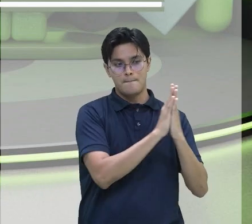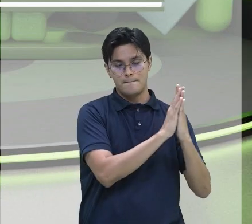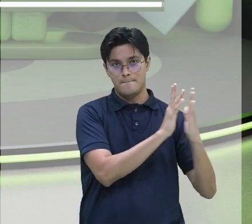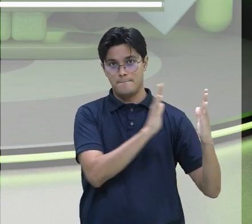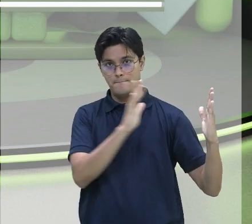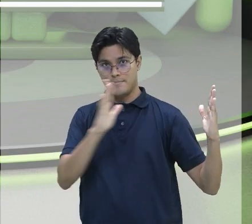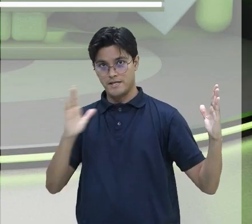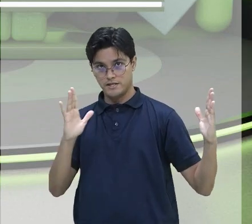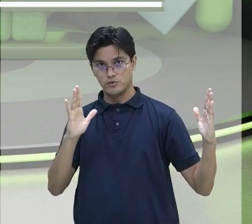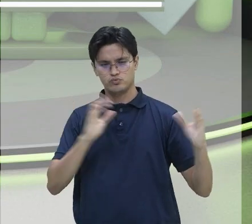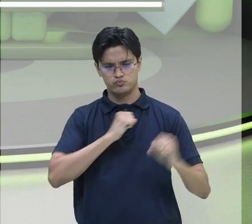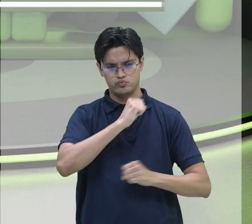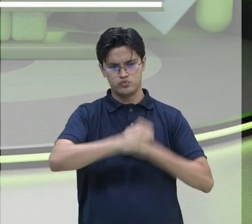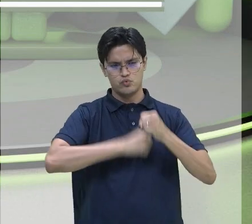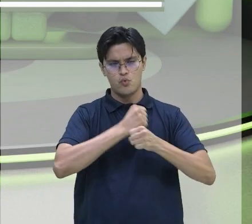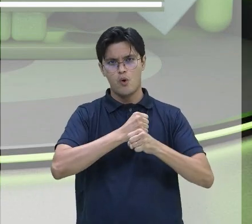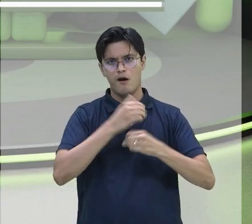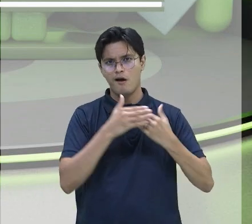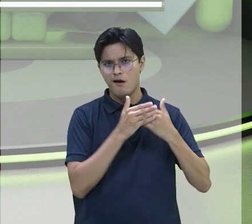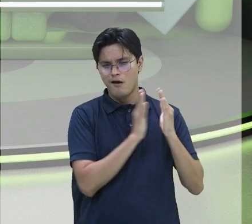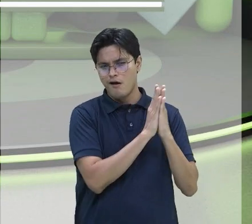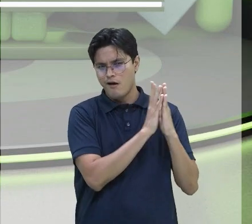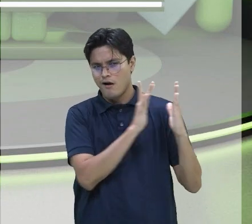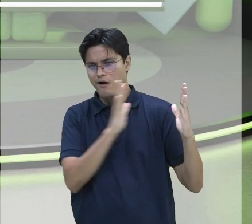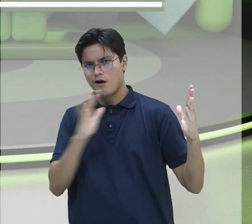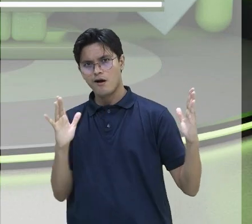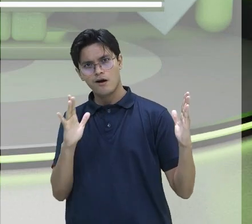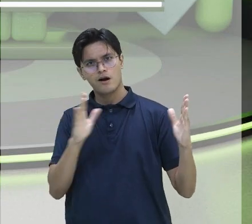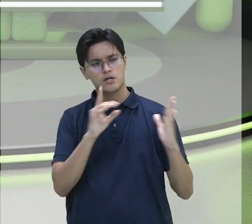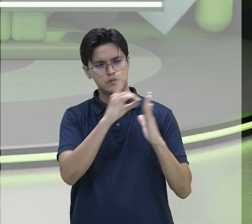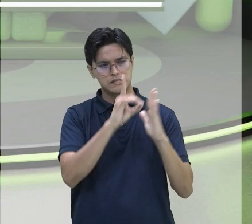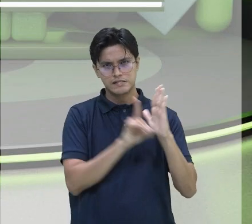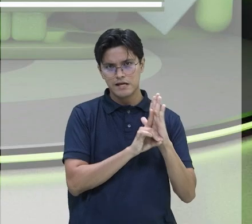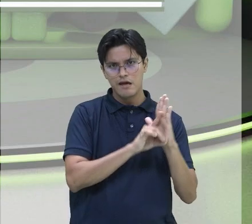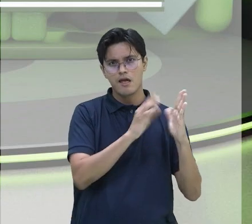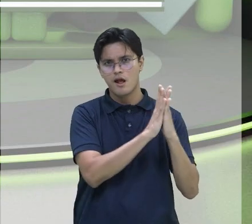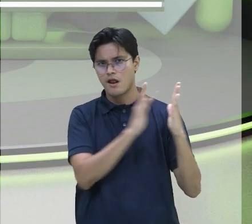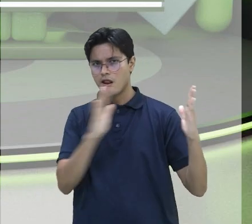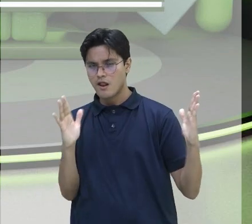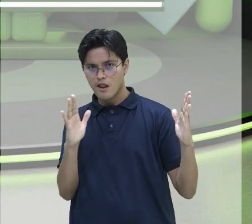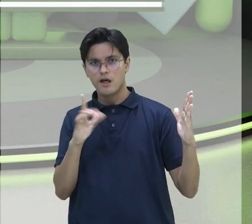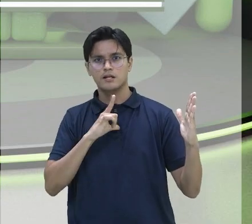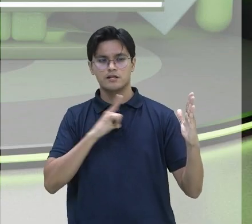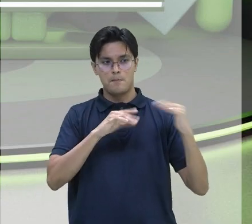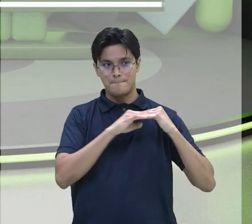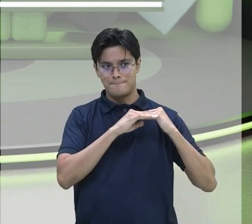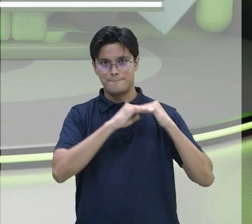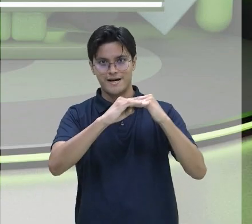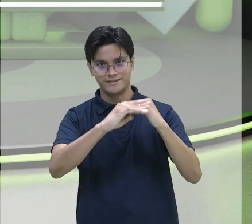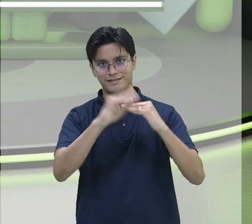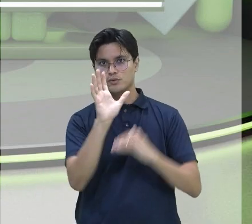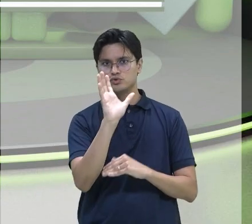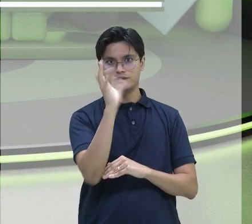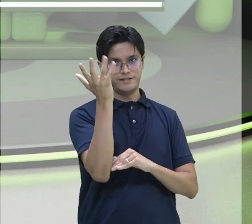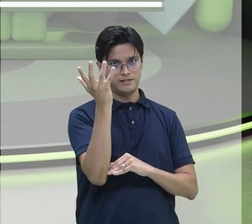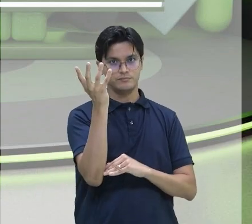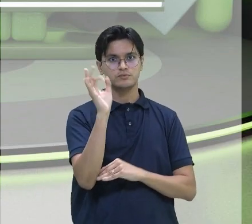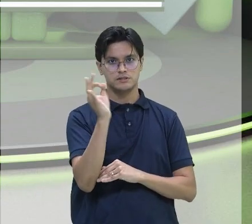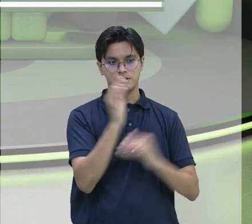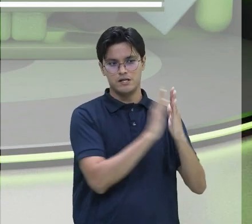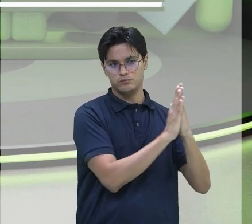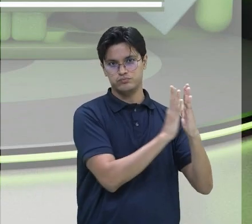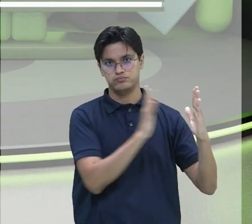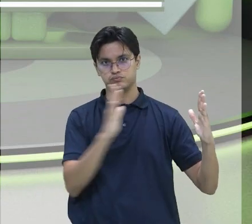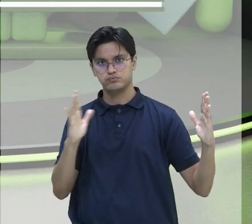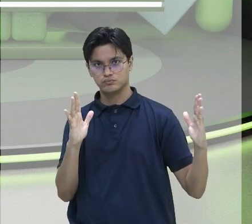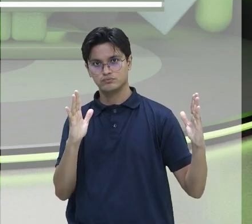período prolongado, geralmente anos ou décadas, em uma região. Observem aqui na nossa